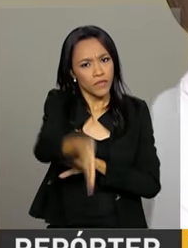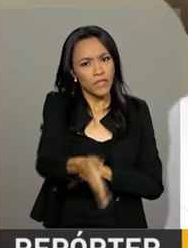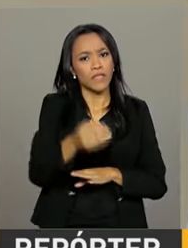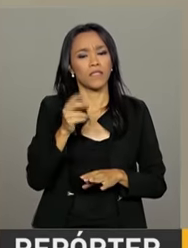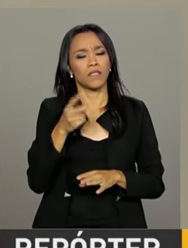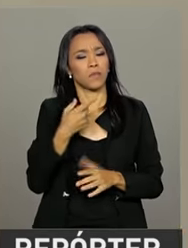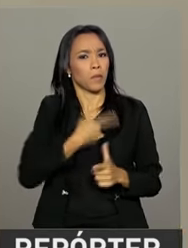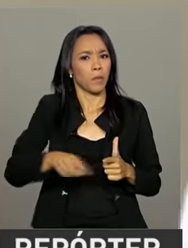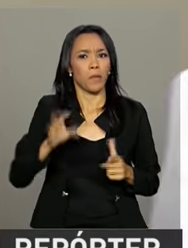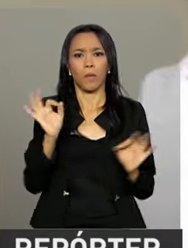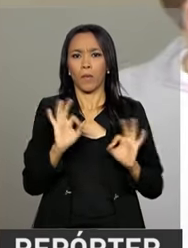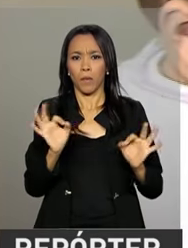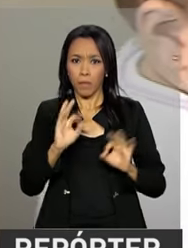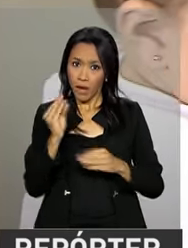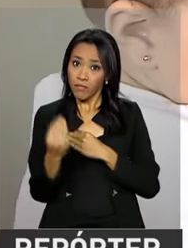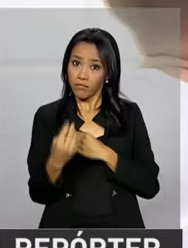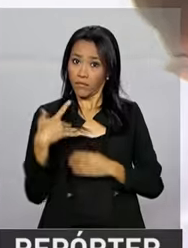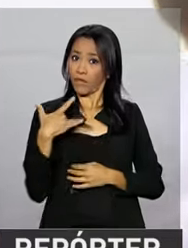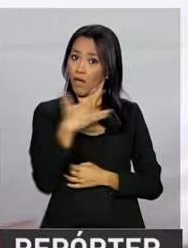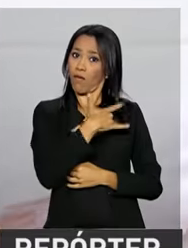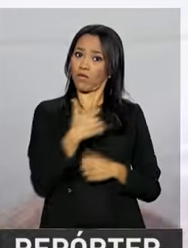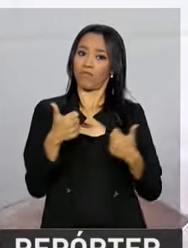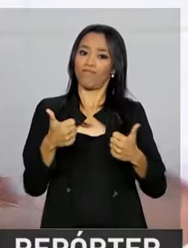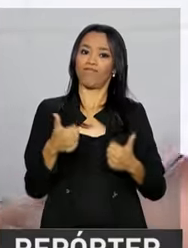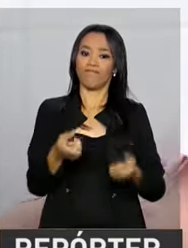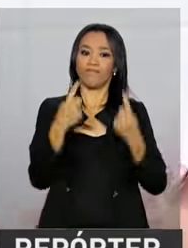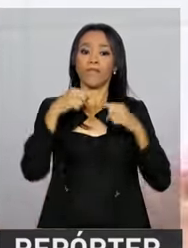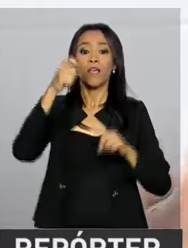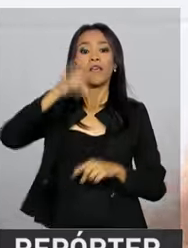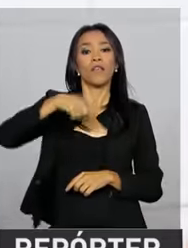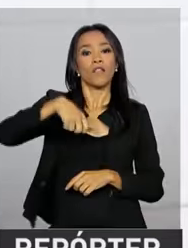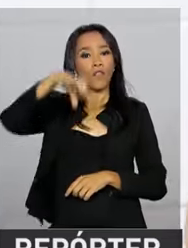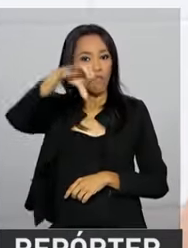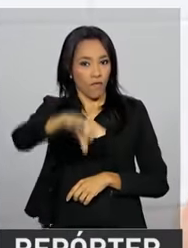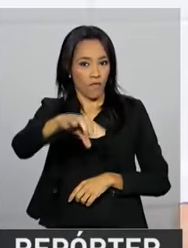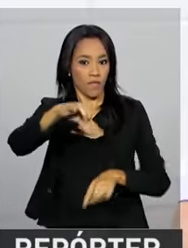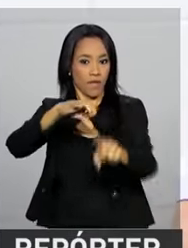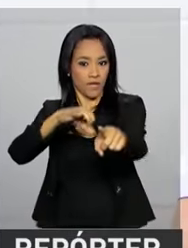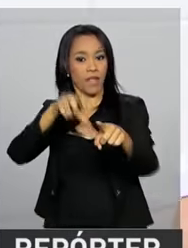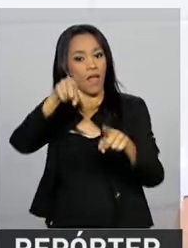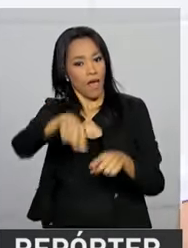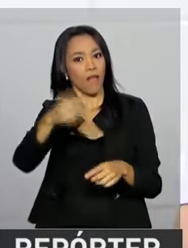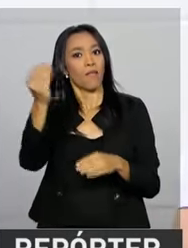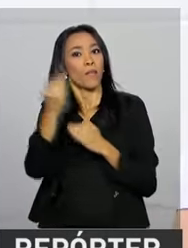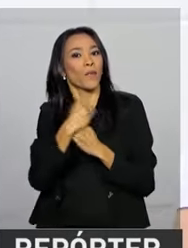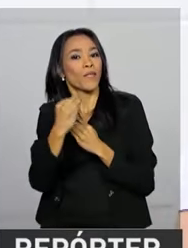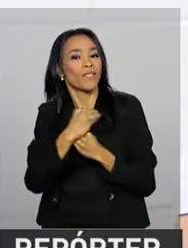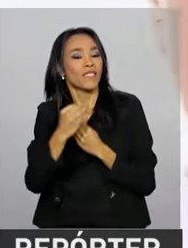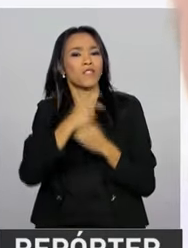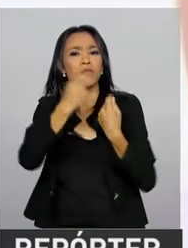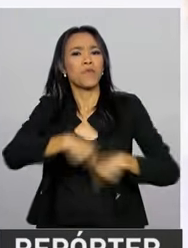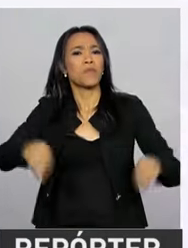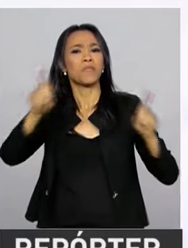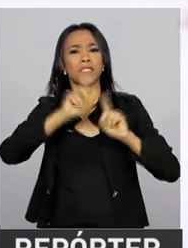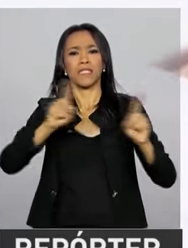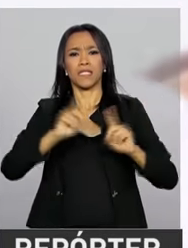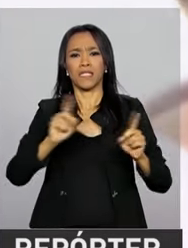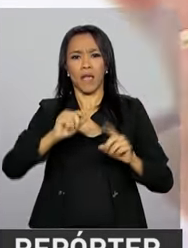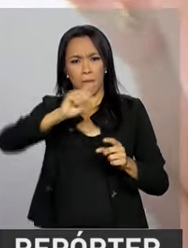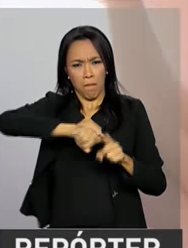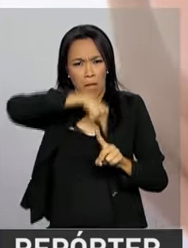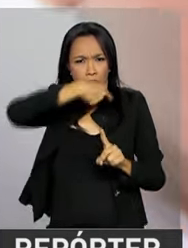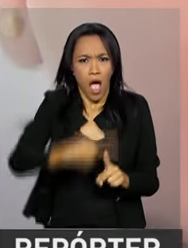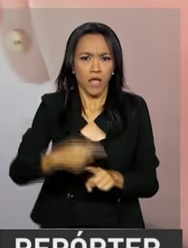problema e ficar protegida né depois dos 9 meses de vida livre estará protegida e não vai mais precisar realizar nenhum